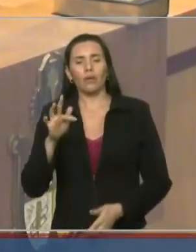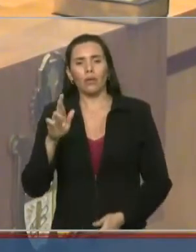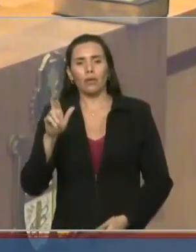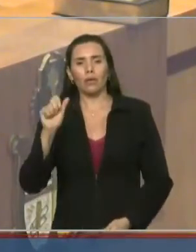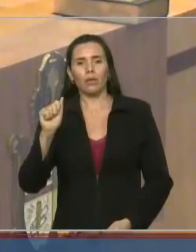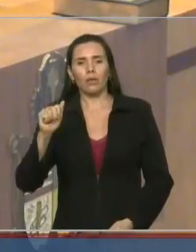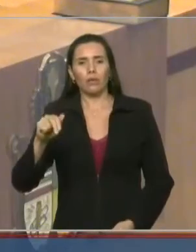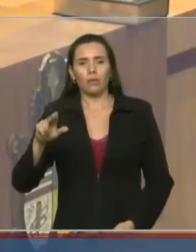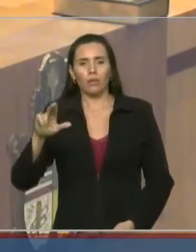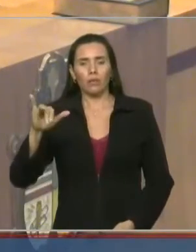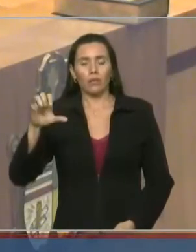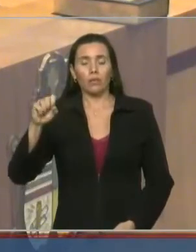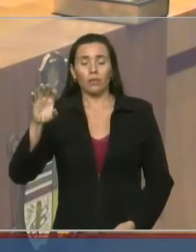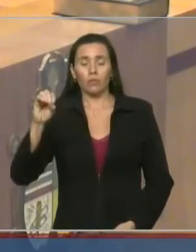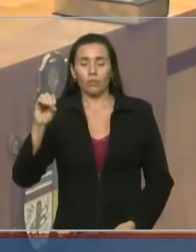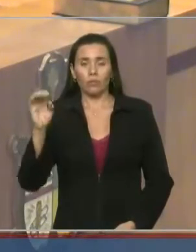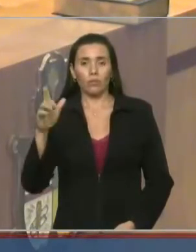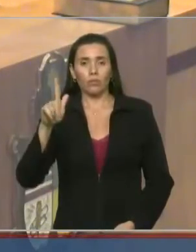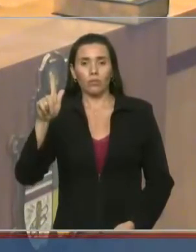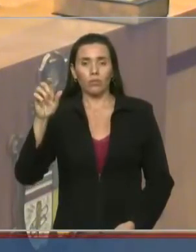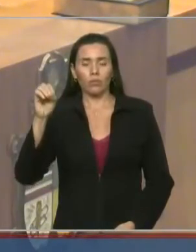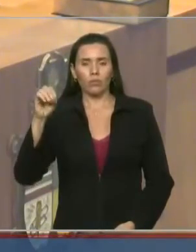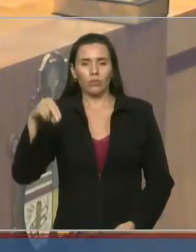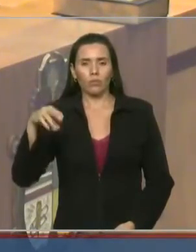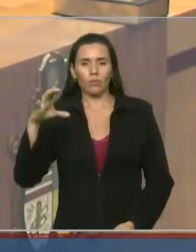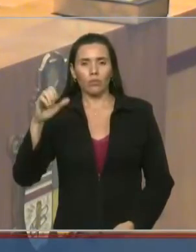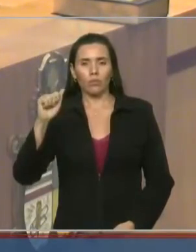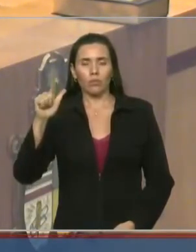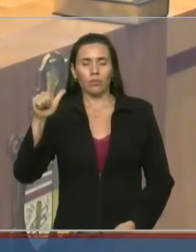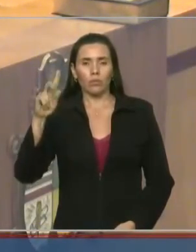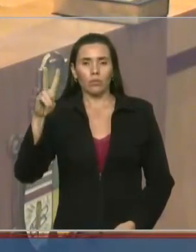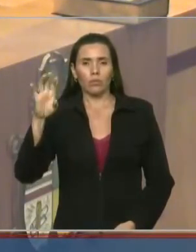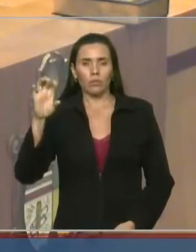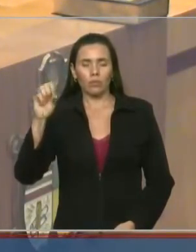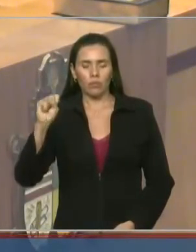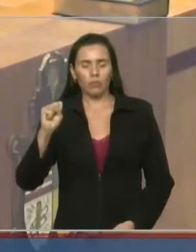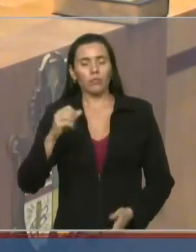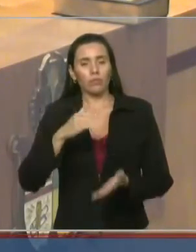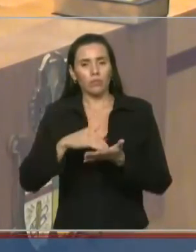Gonçalves, secretário de Estado, Direitos Humanos e Participação Popular.